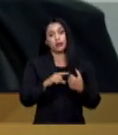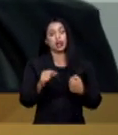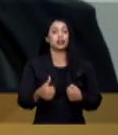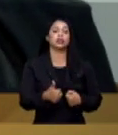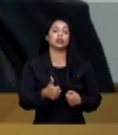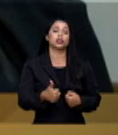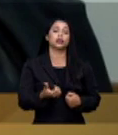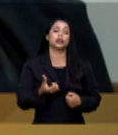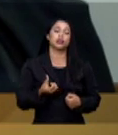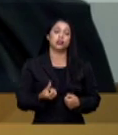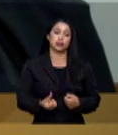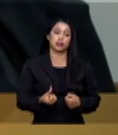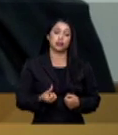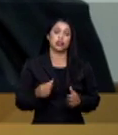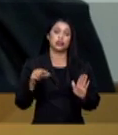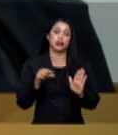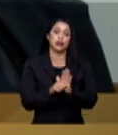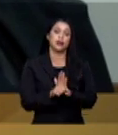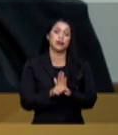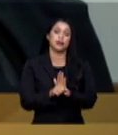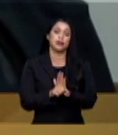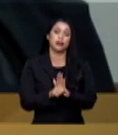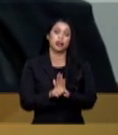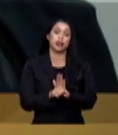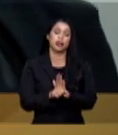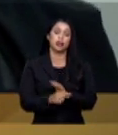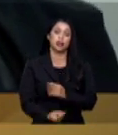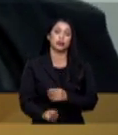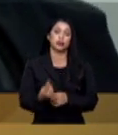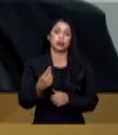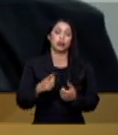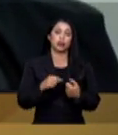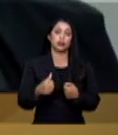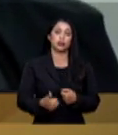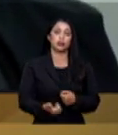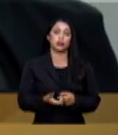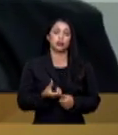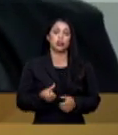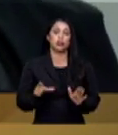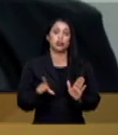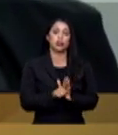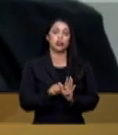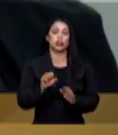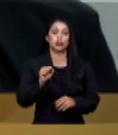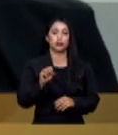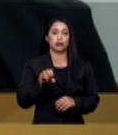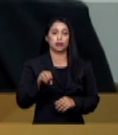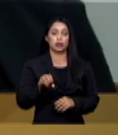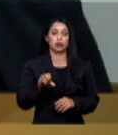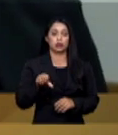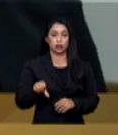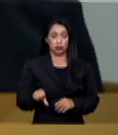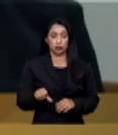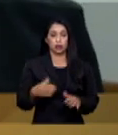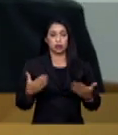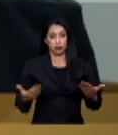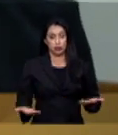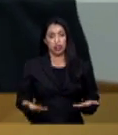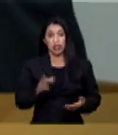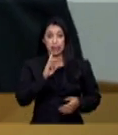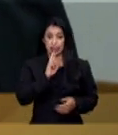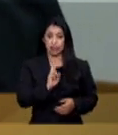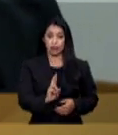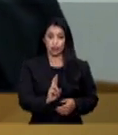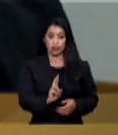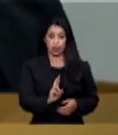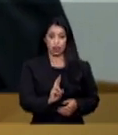16, no parágrafo, no caput, no parágrafo 1º do artigo 16 da Lei 809. E respondendo à